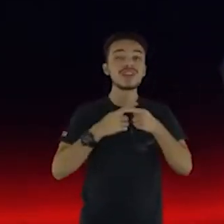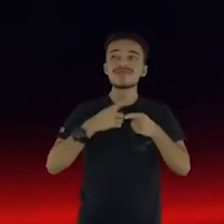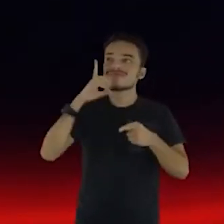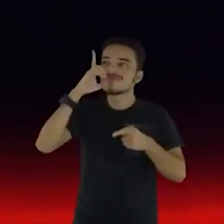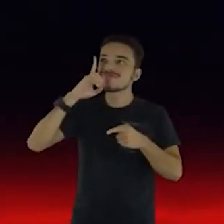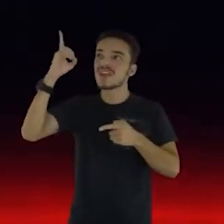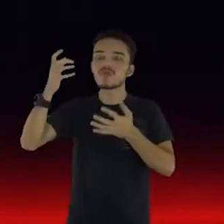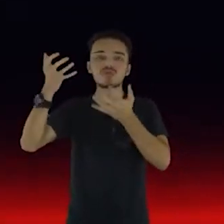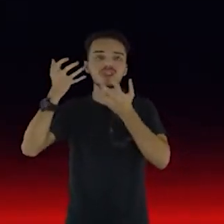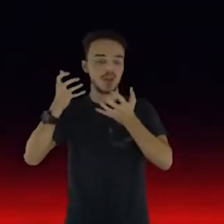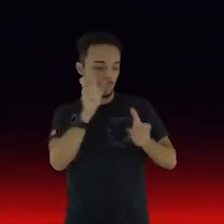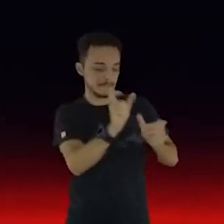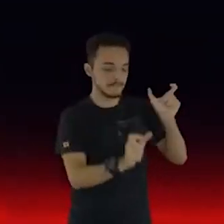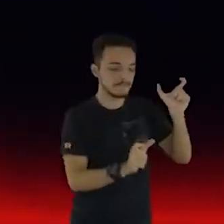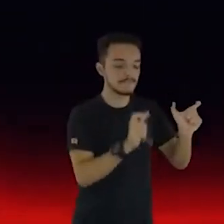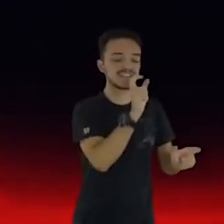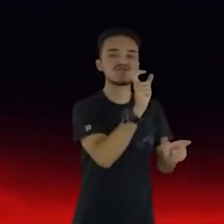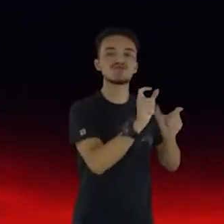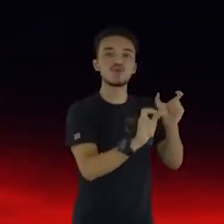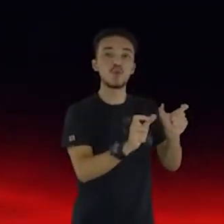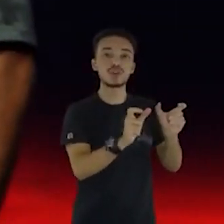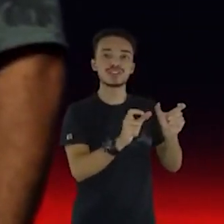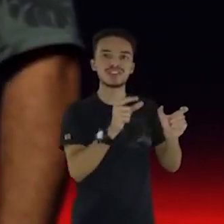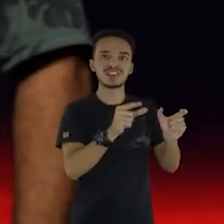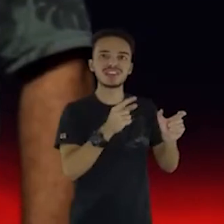pessoas que querem crescer.